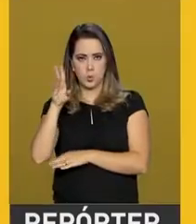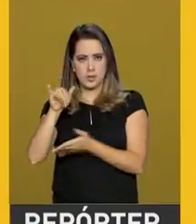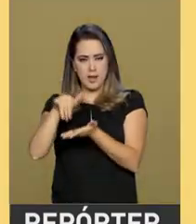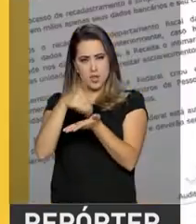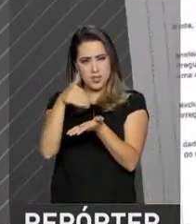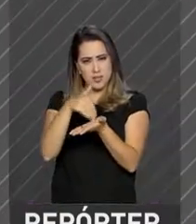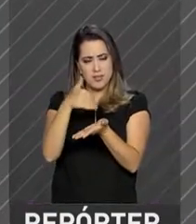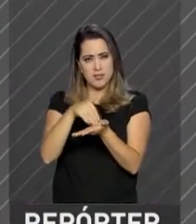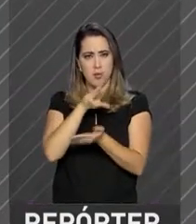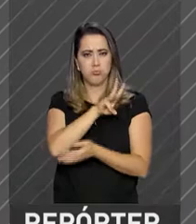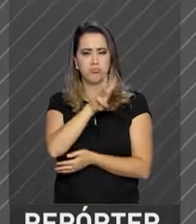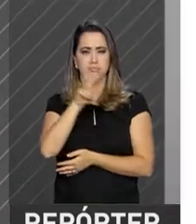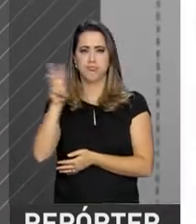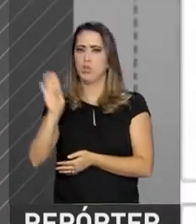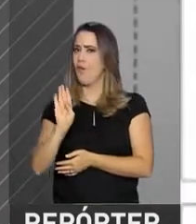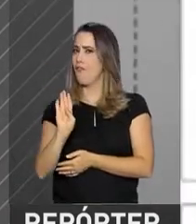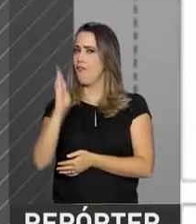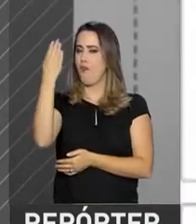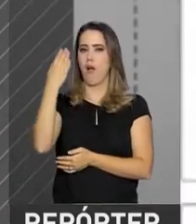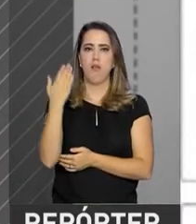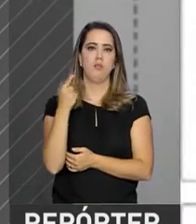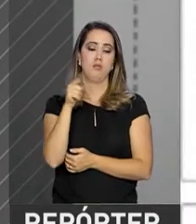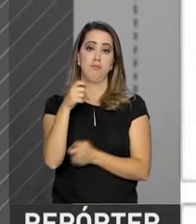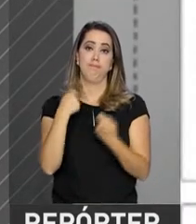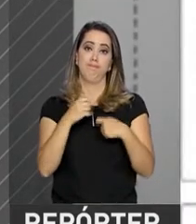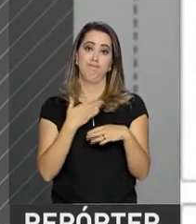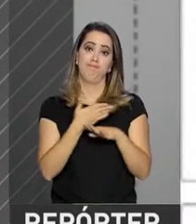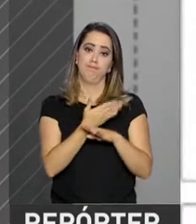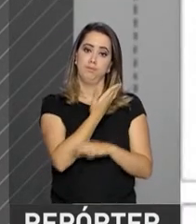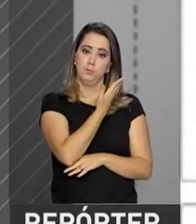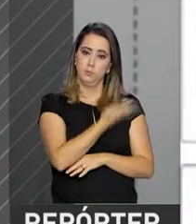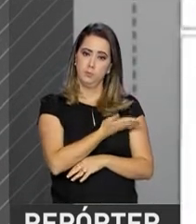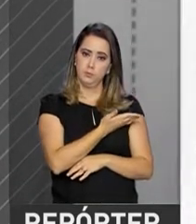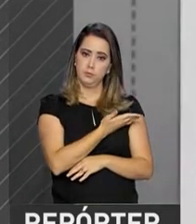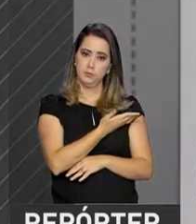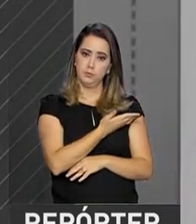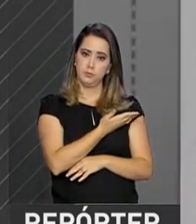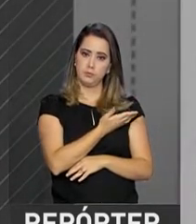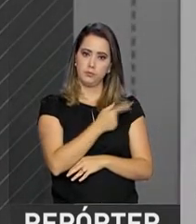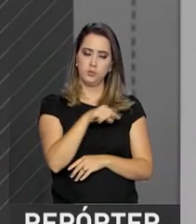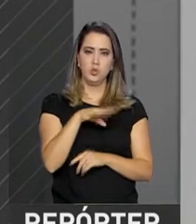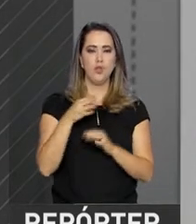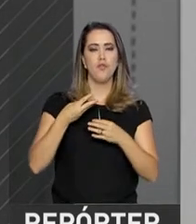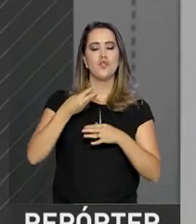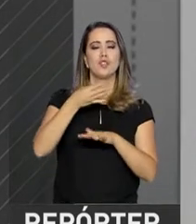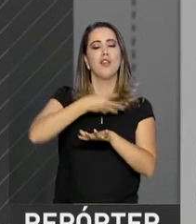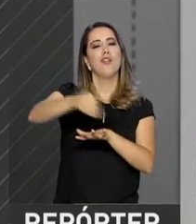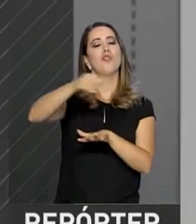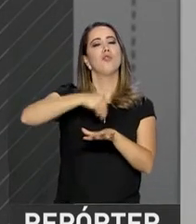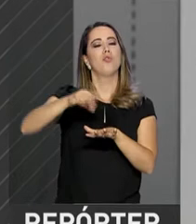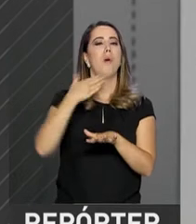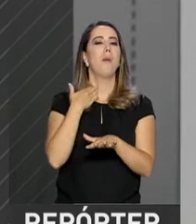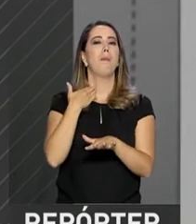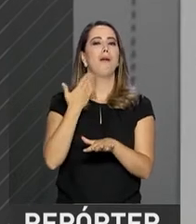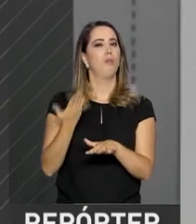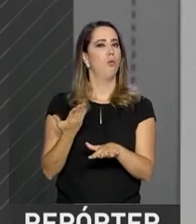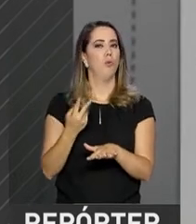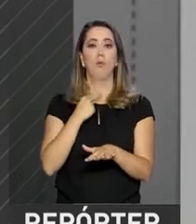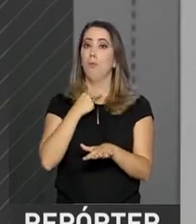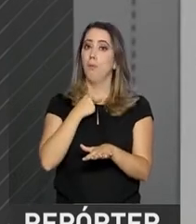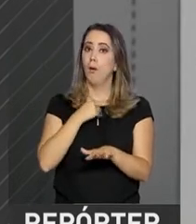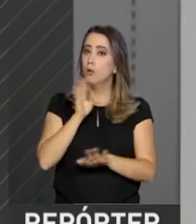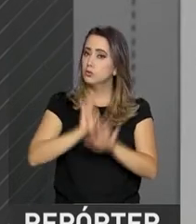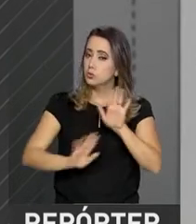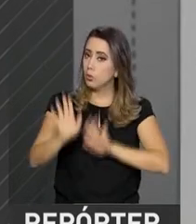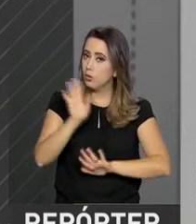comunicado a um endereço eletrônico para acesso e atualização de dados bancários de acordo com o governo o endereço informado